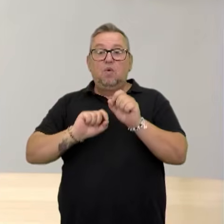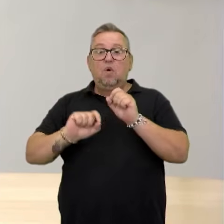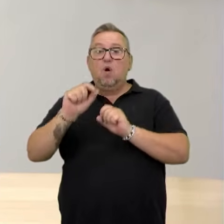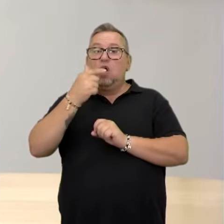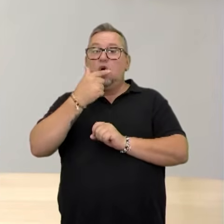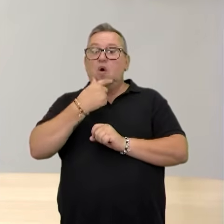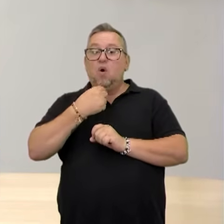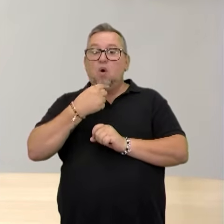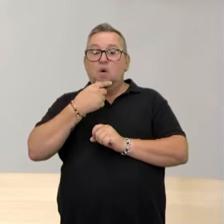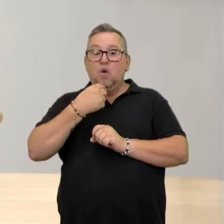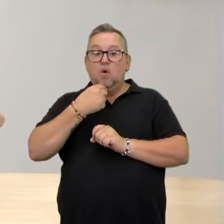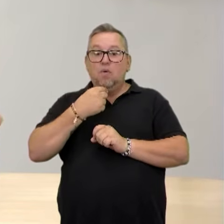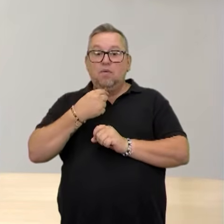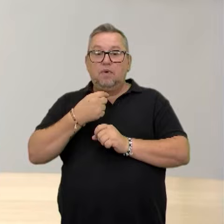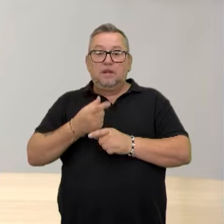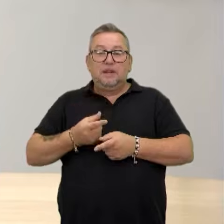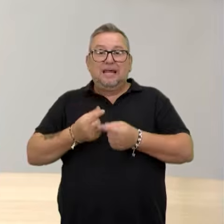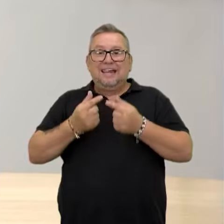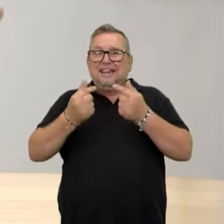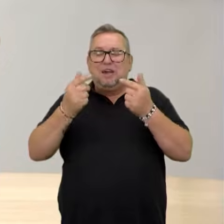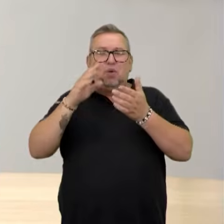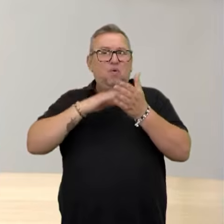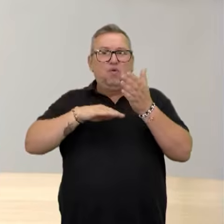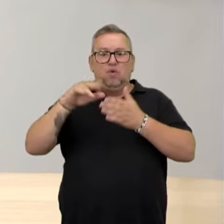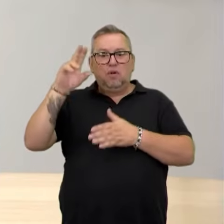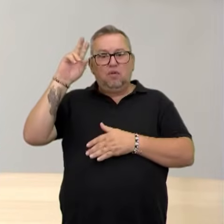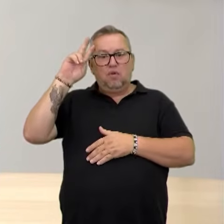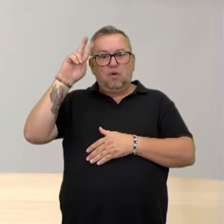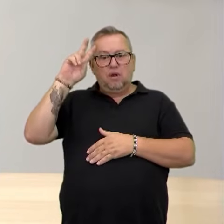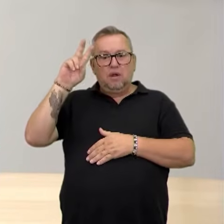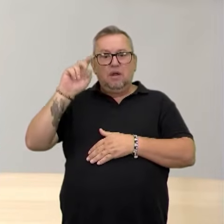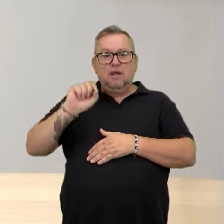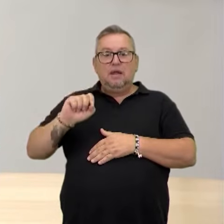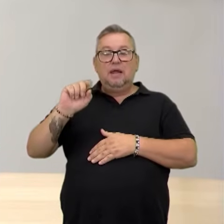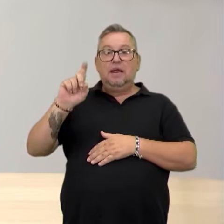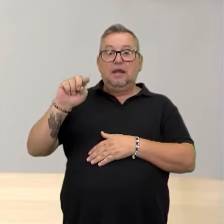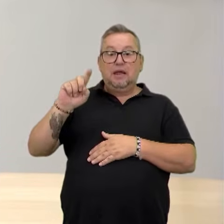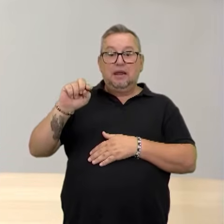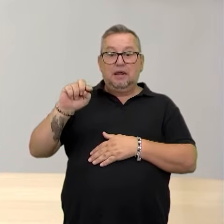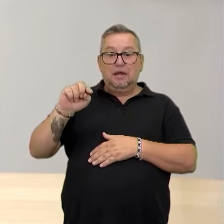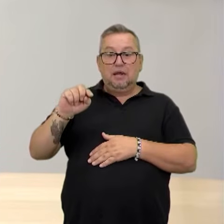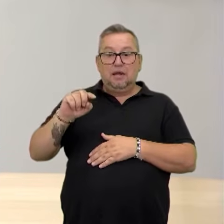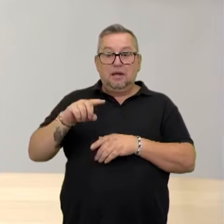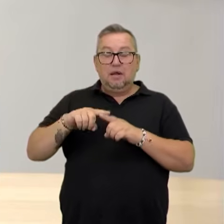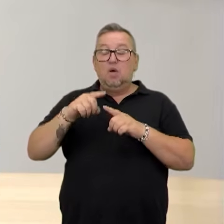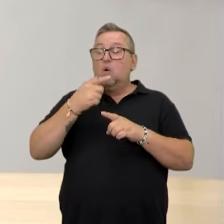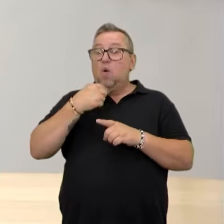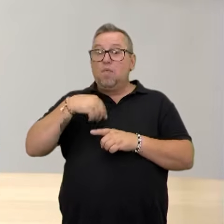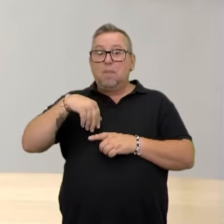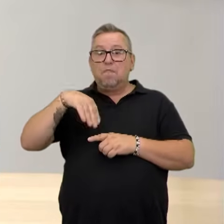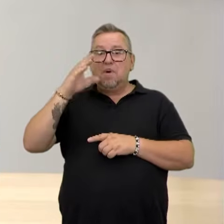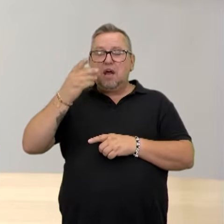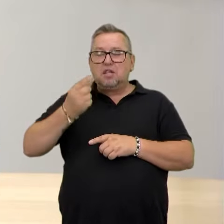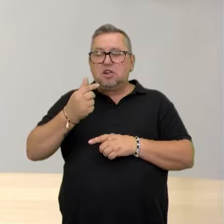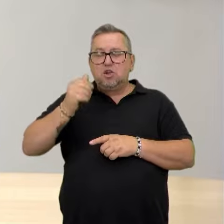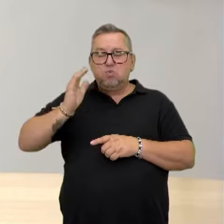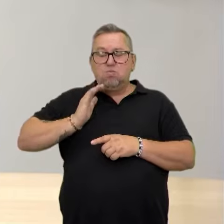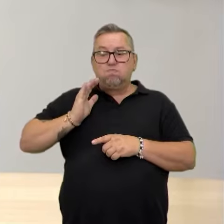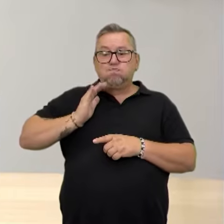homem mais rico da história? De toda a história, né? Quem foi o homem mais rico da